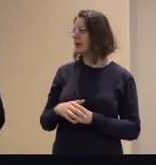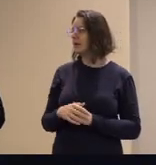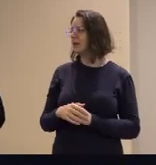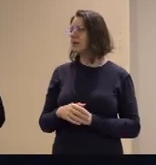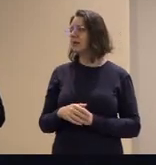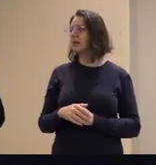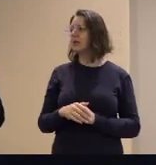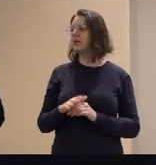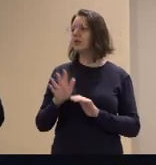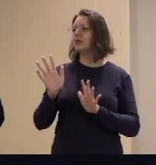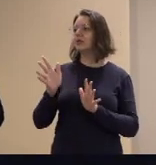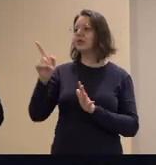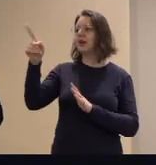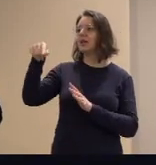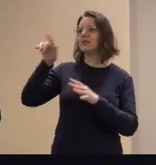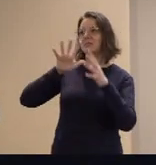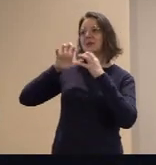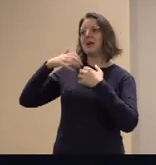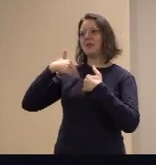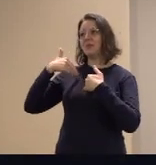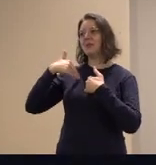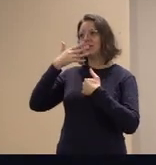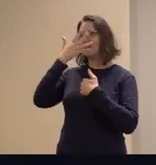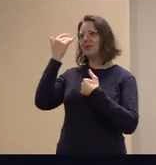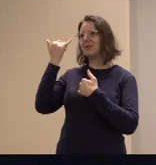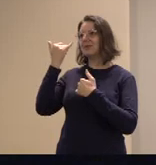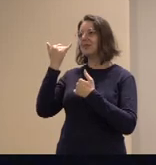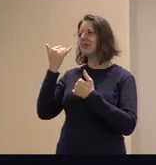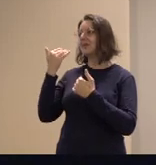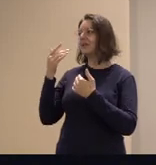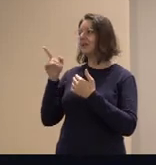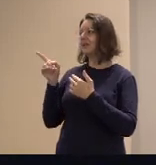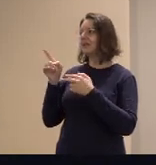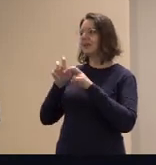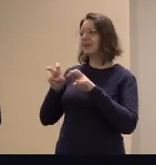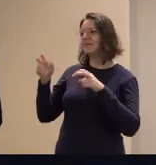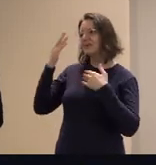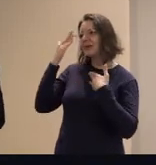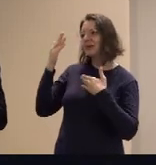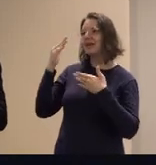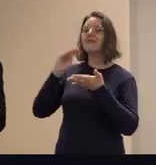O pessoal já ia brigar comigo aqui depois. Isso é falta de experiência de estar numa mesa assim, né?